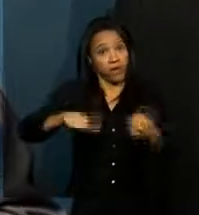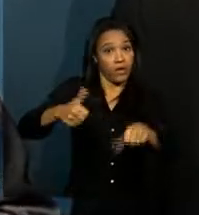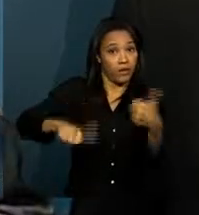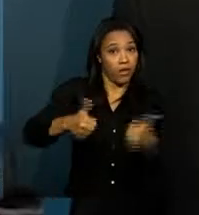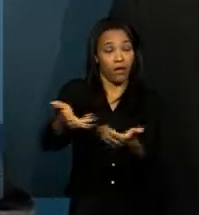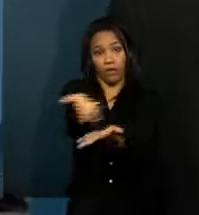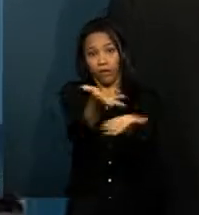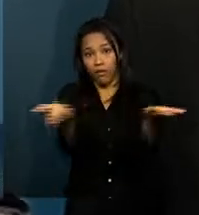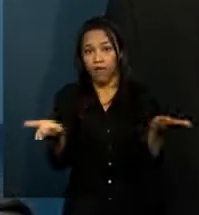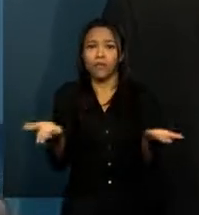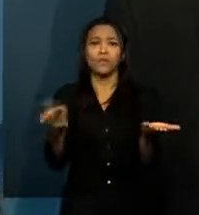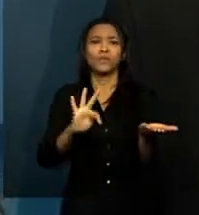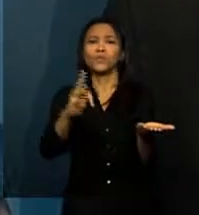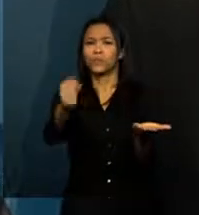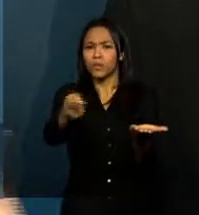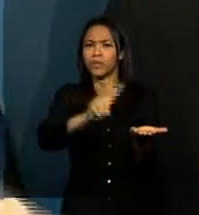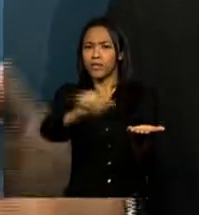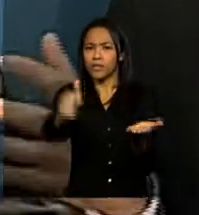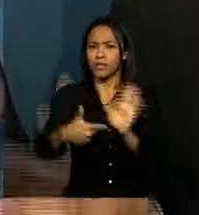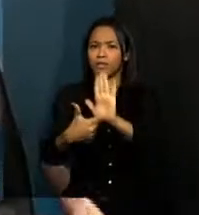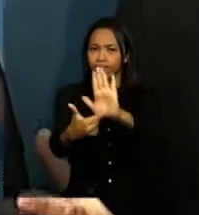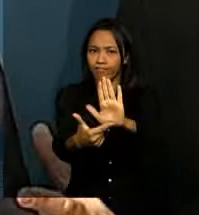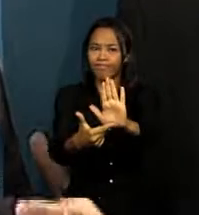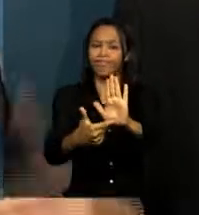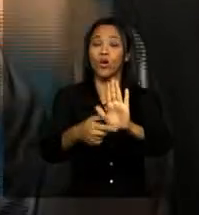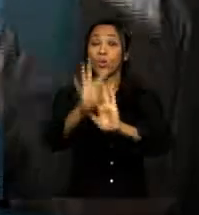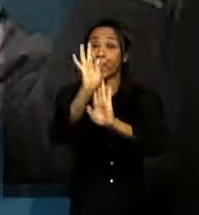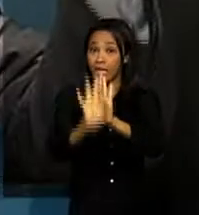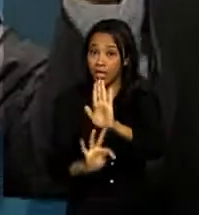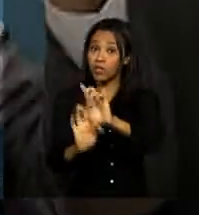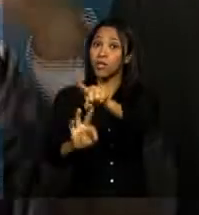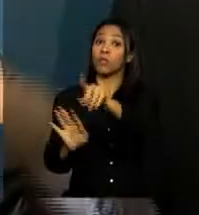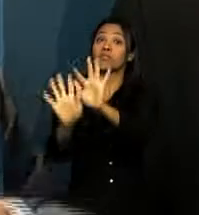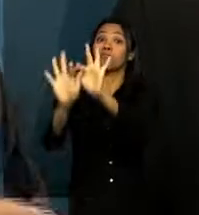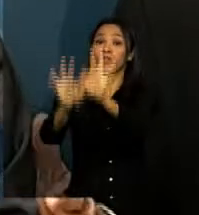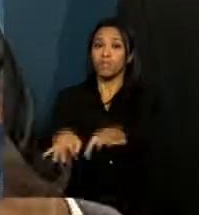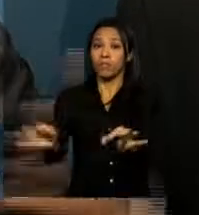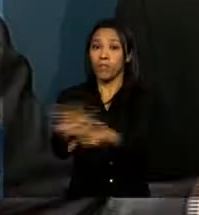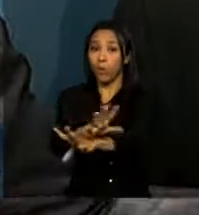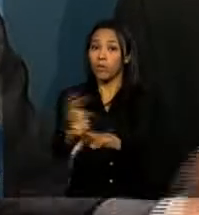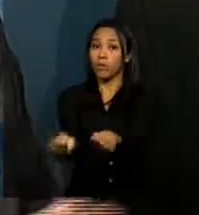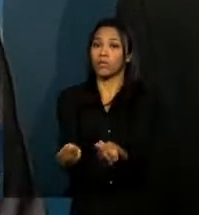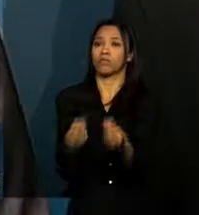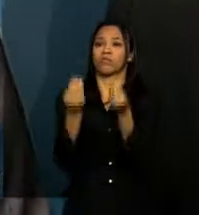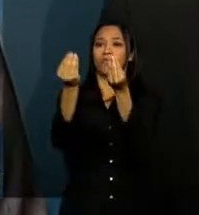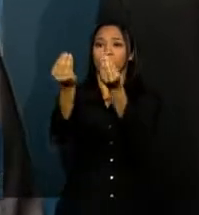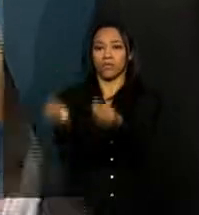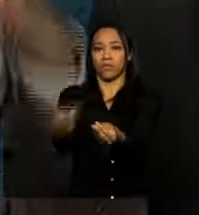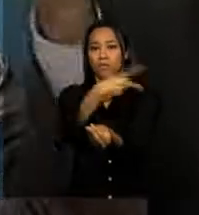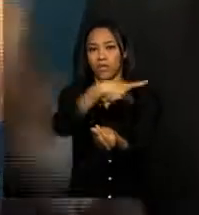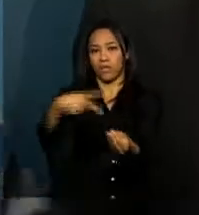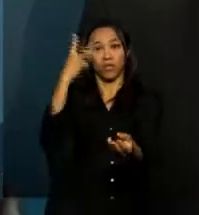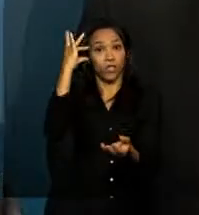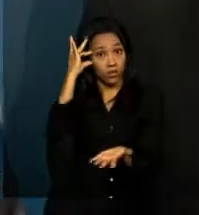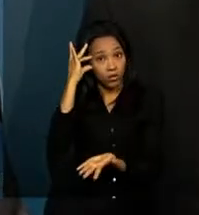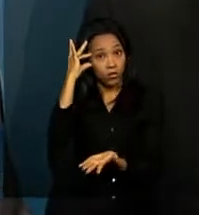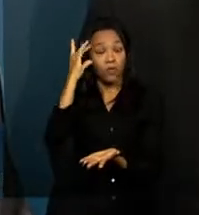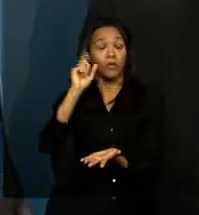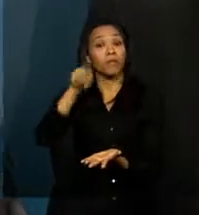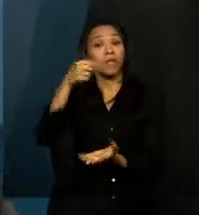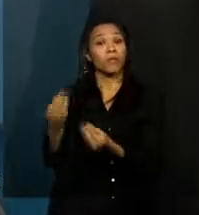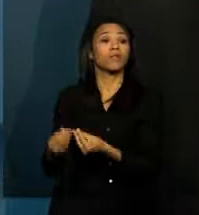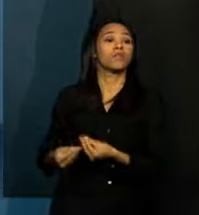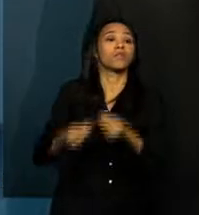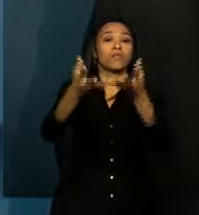ver tudo aquilo que vai ser colocado, vamos fechar um texto final, submeter à presidência da República as variantes que existem para podendo mandar ao